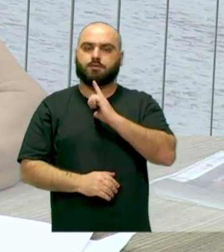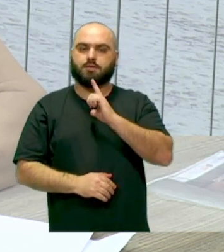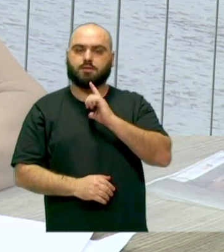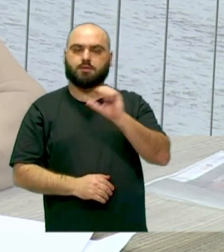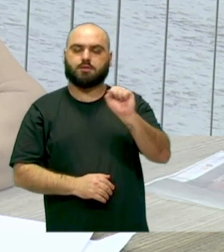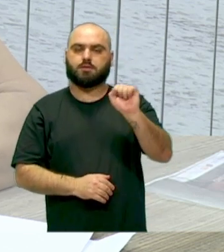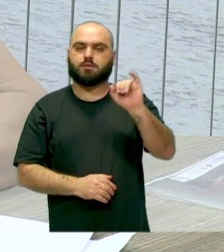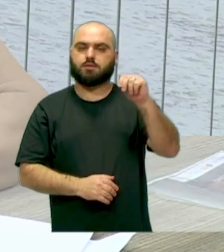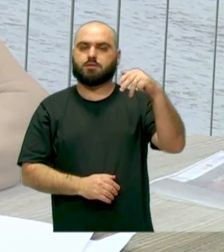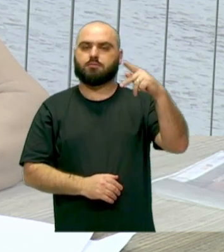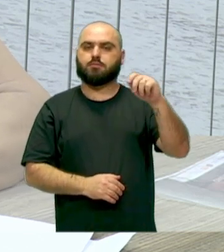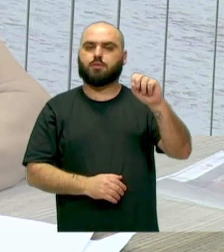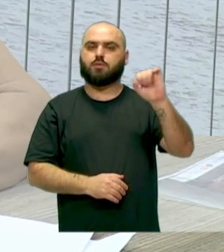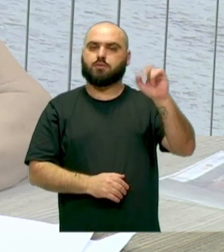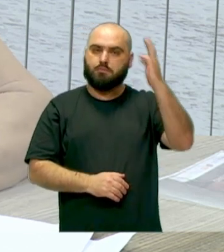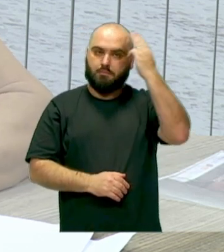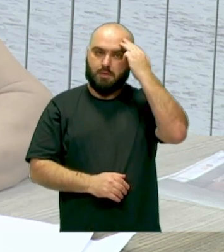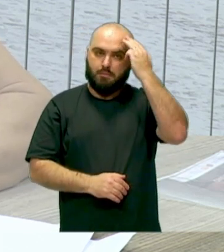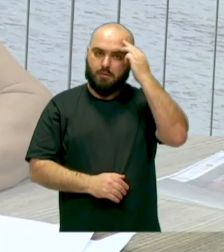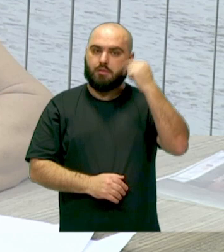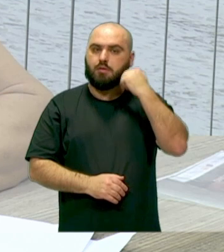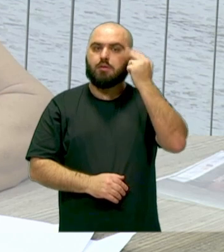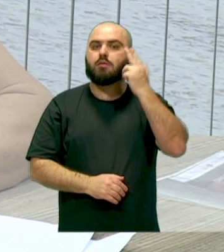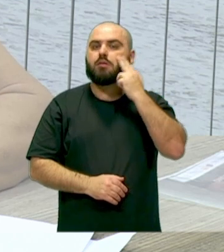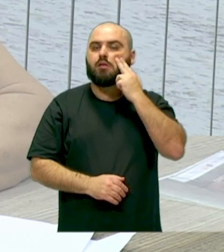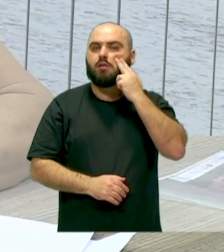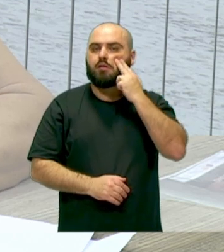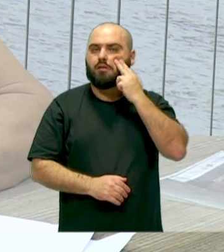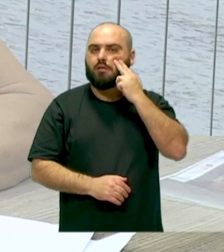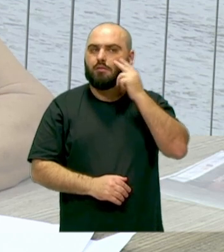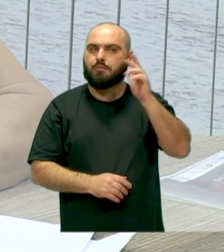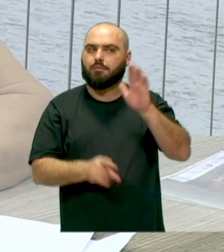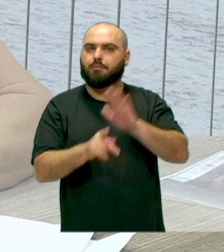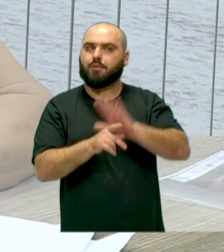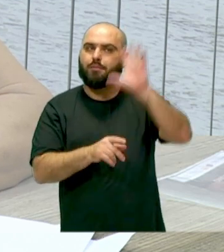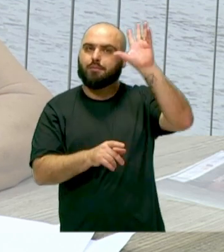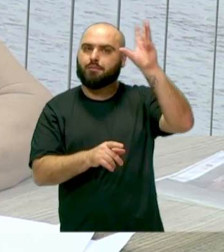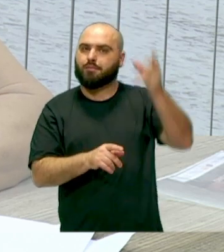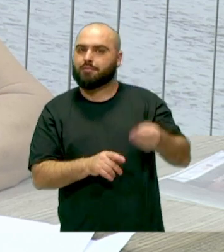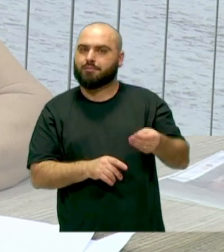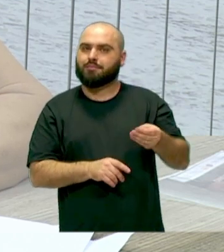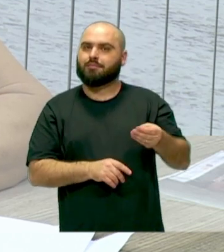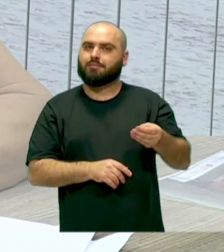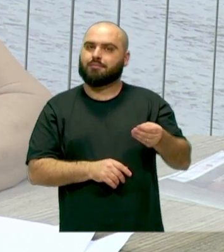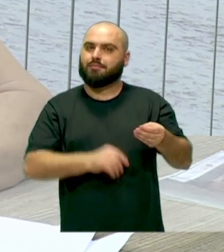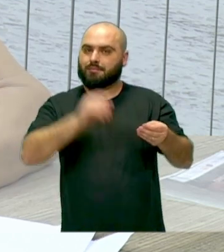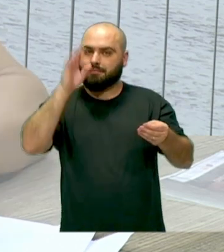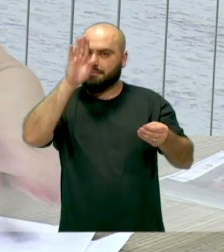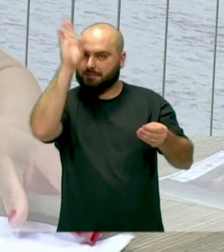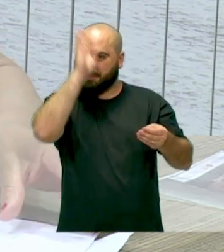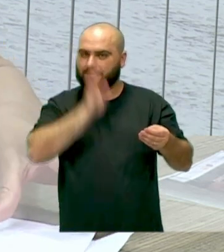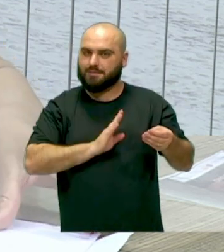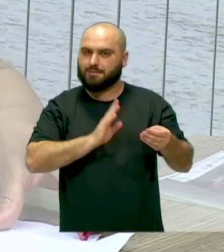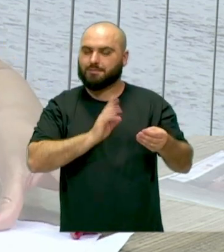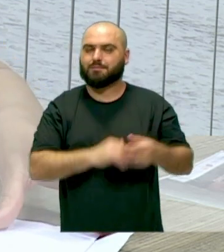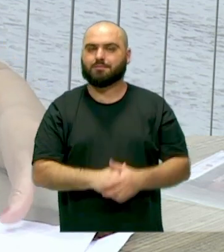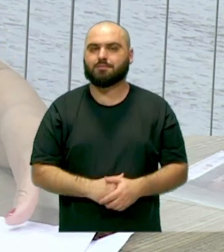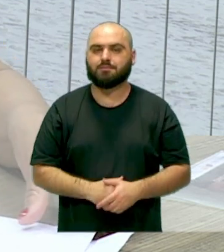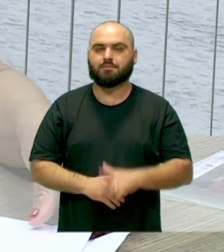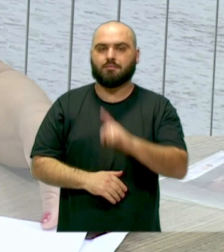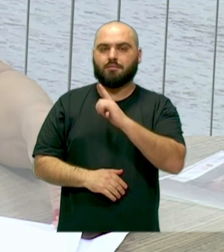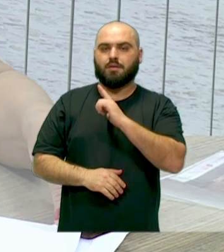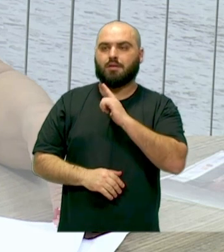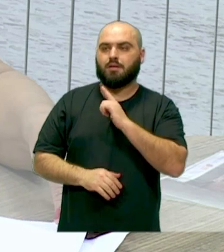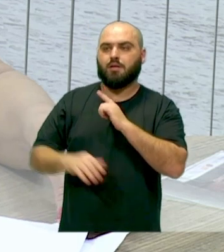de memórias negras, de patrimônio afro-cultural brasileiro. Vai ter uma roda